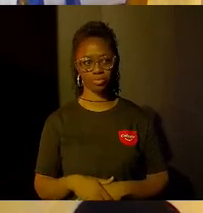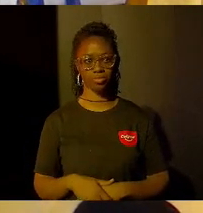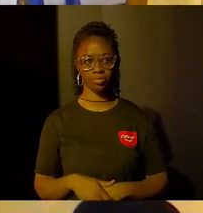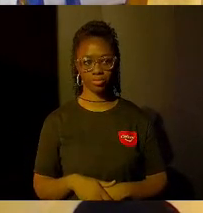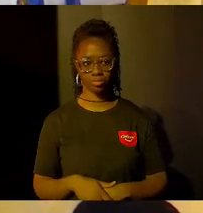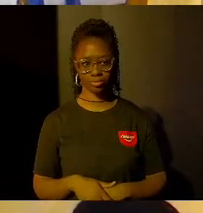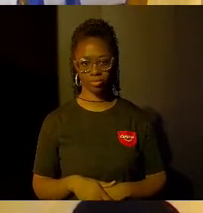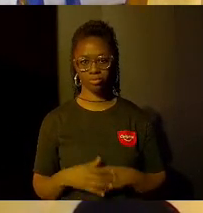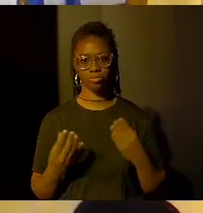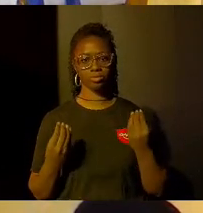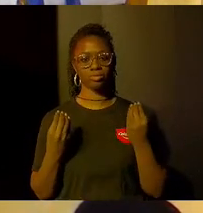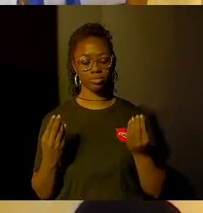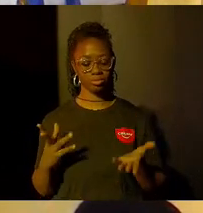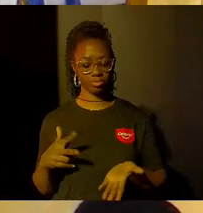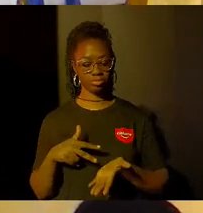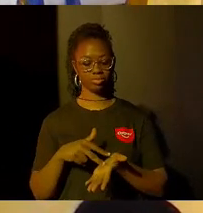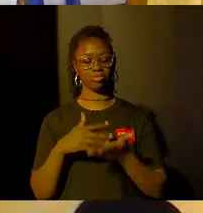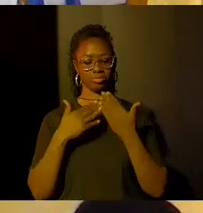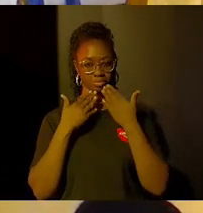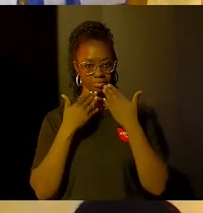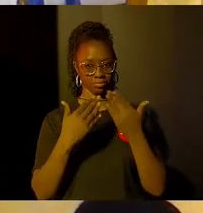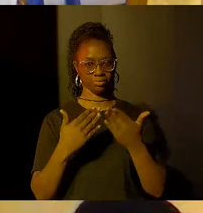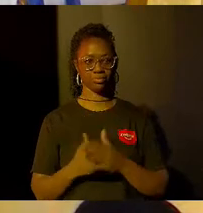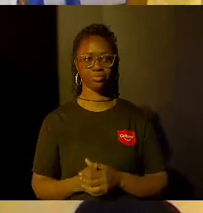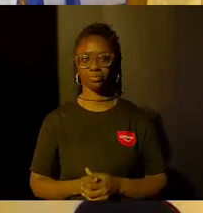que eu levo isso para cena